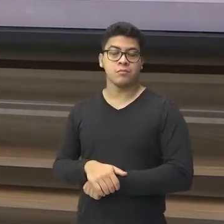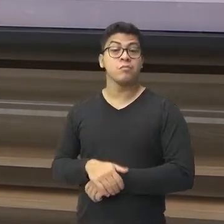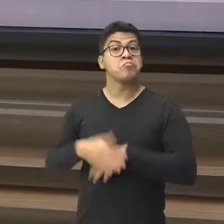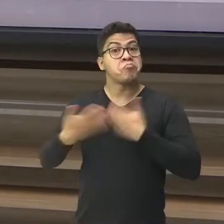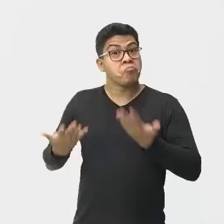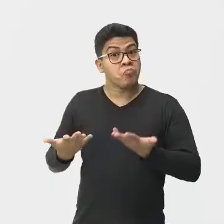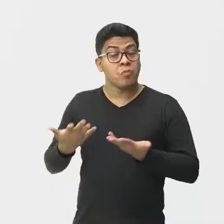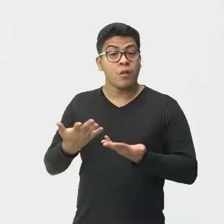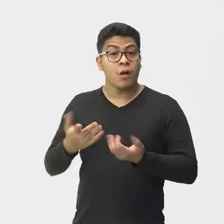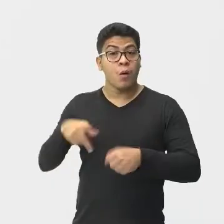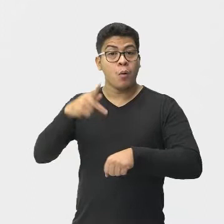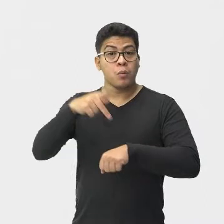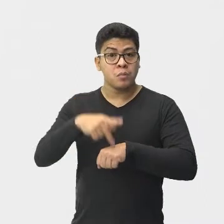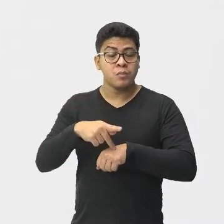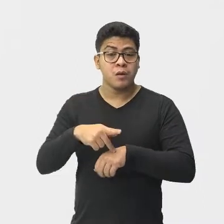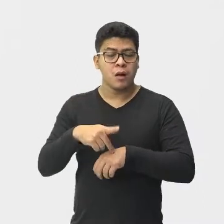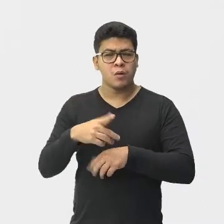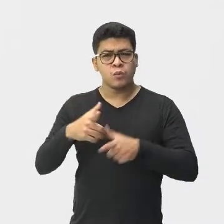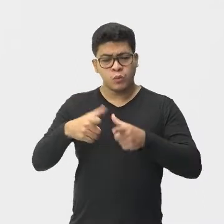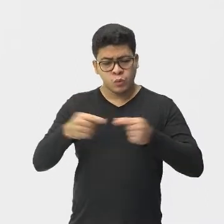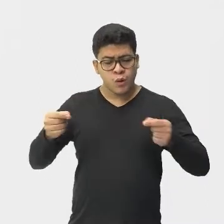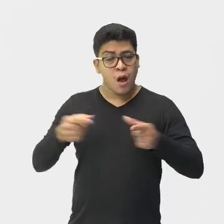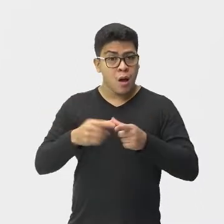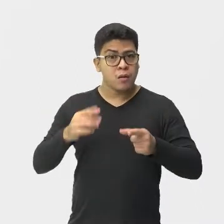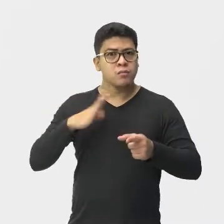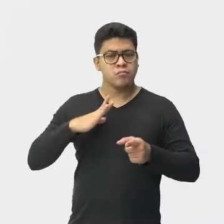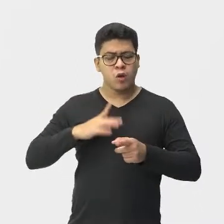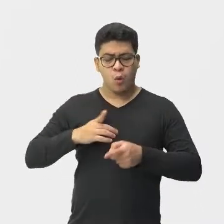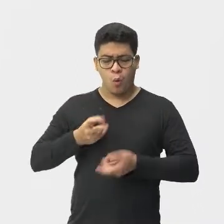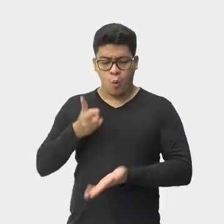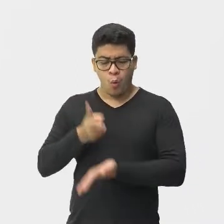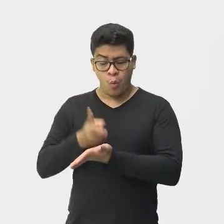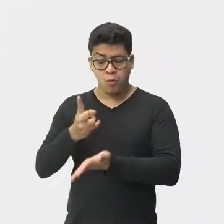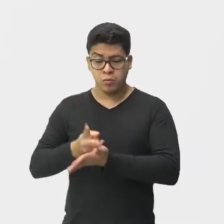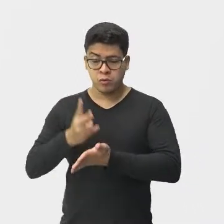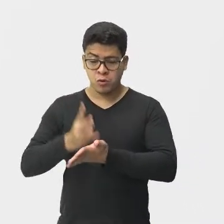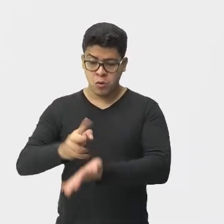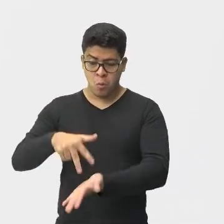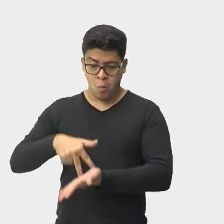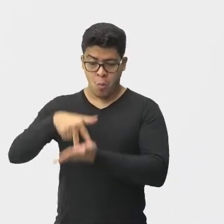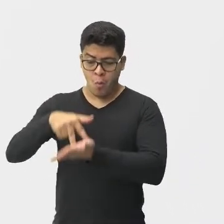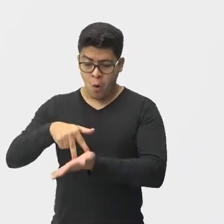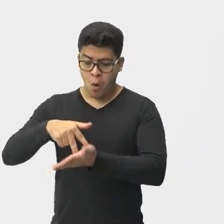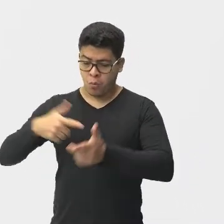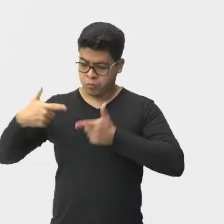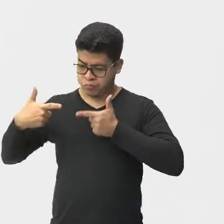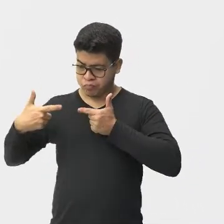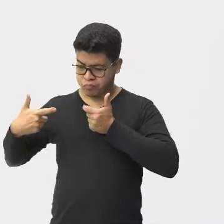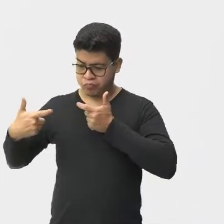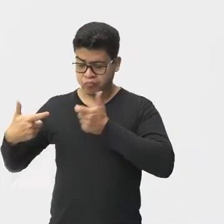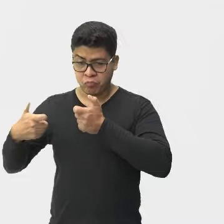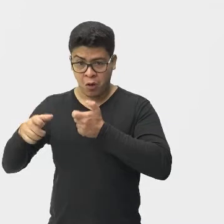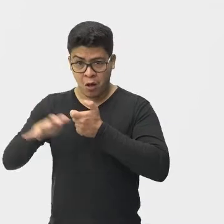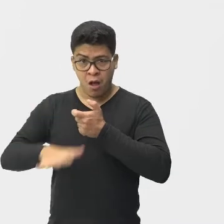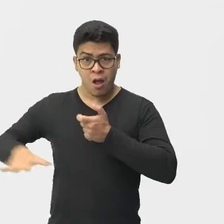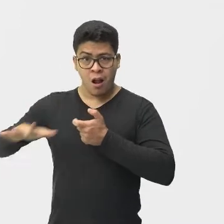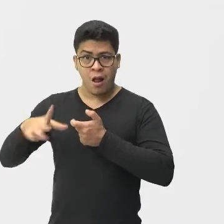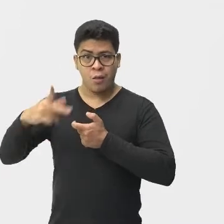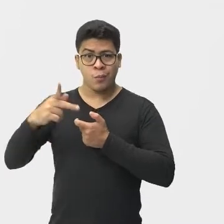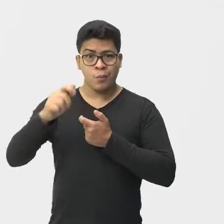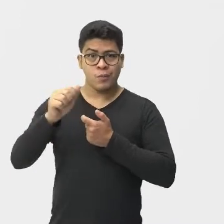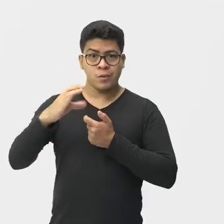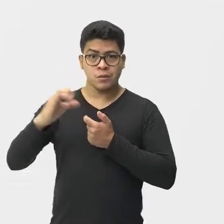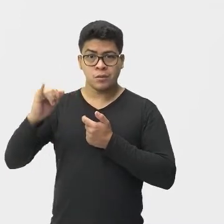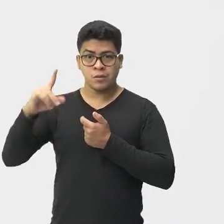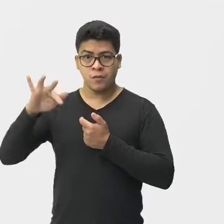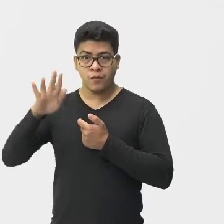gente vai ver que o Japão ele continua se empenhando na campanha do Pacífico, e a guerra no Pacífico vai ter 2 características